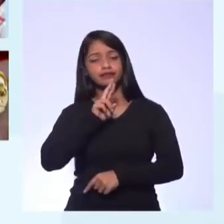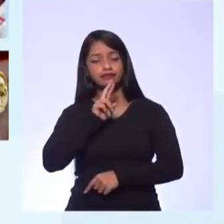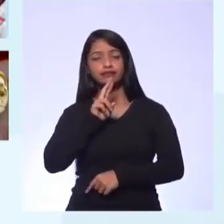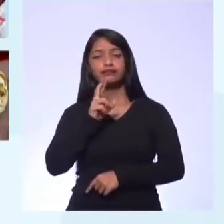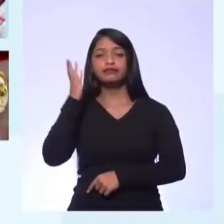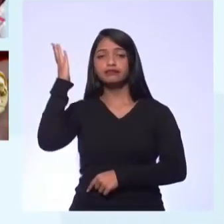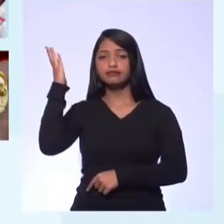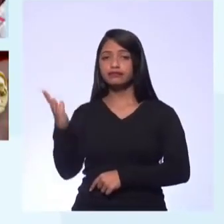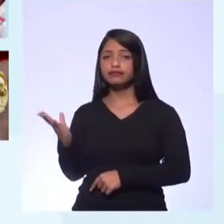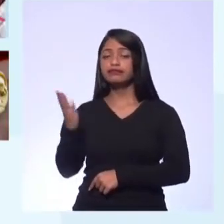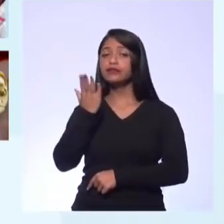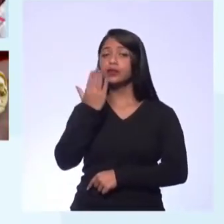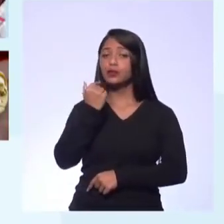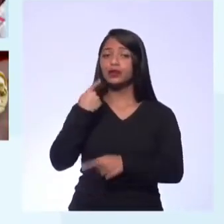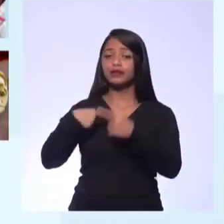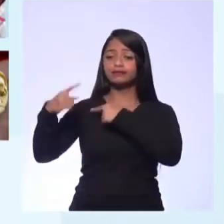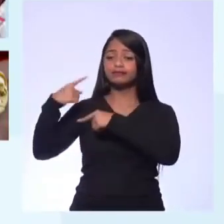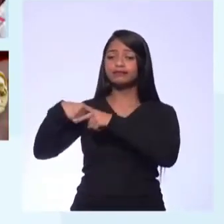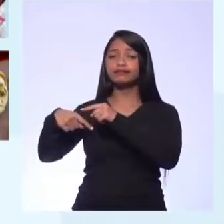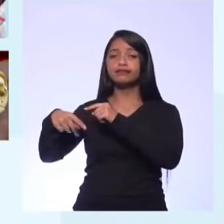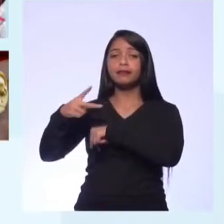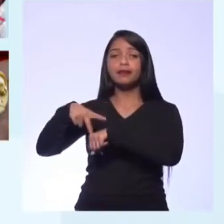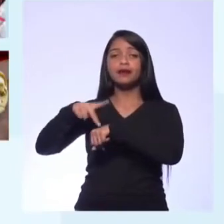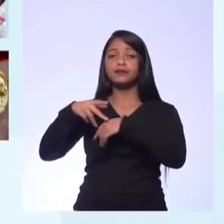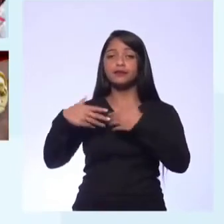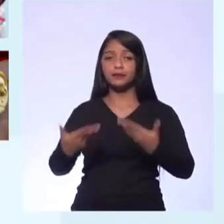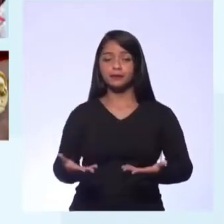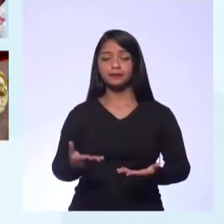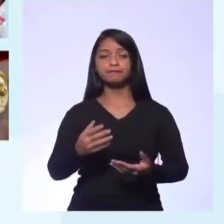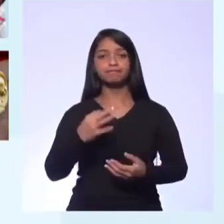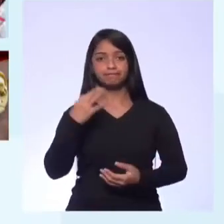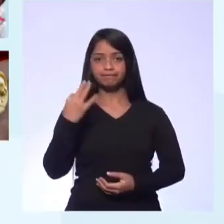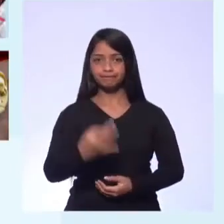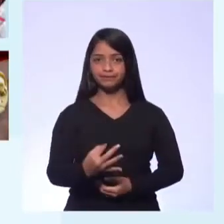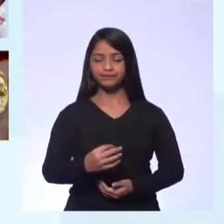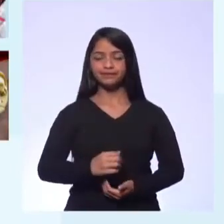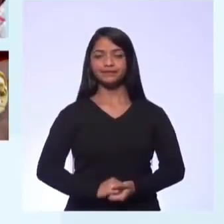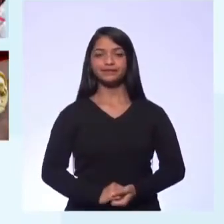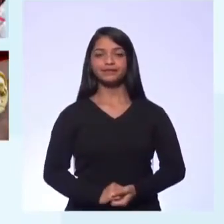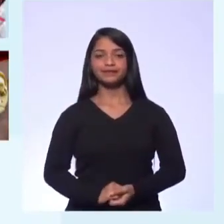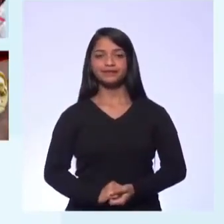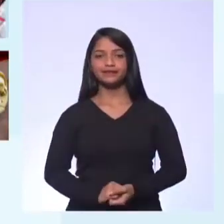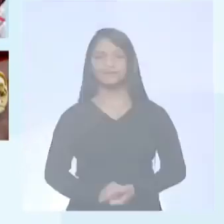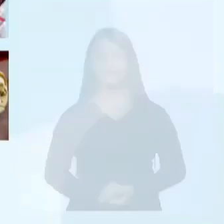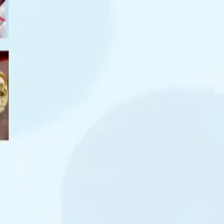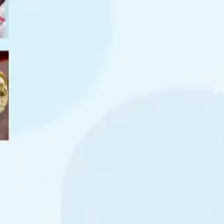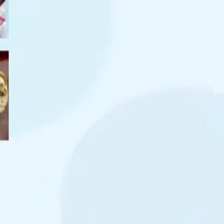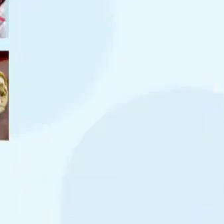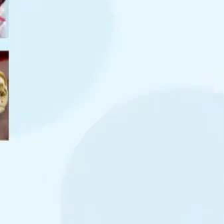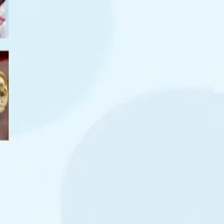quais são a origem desses pratos que aparecem na tela, certo?